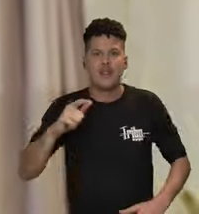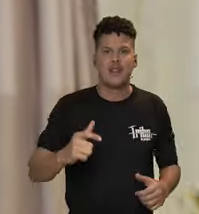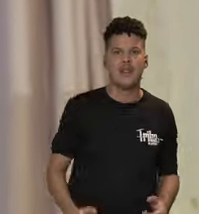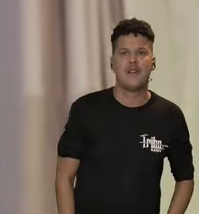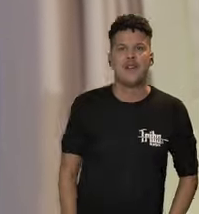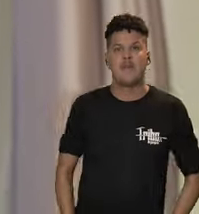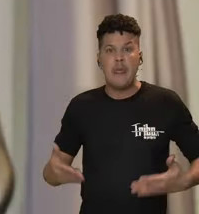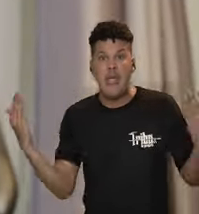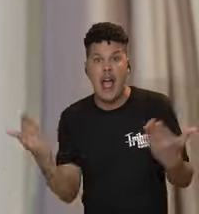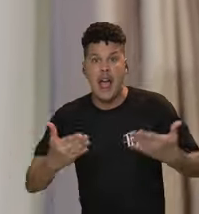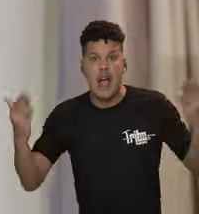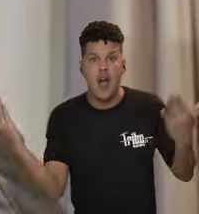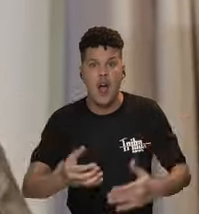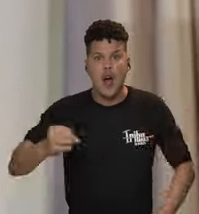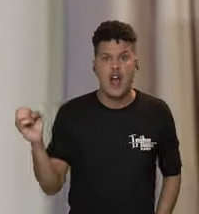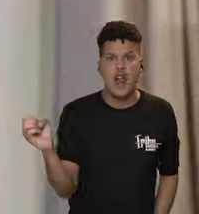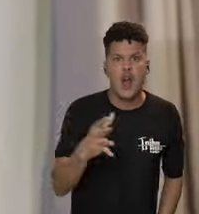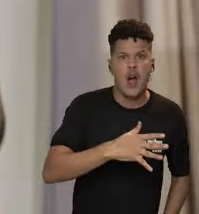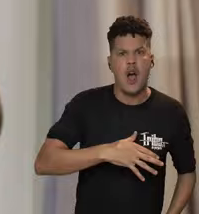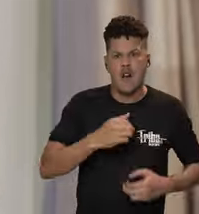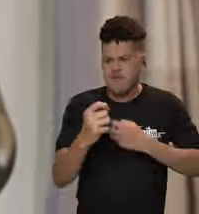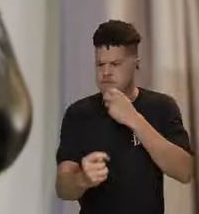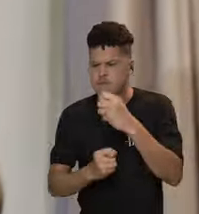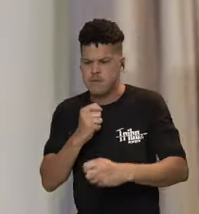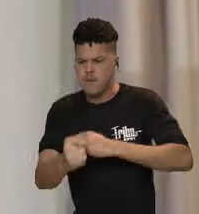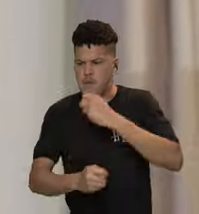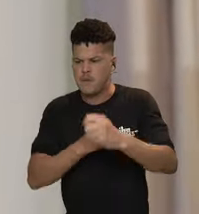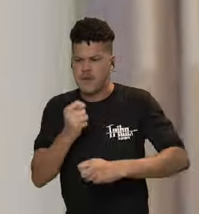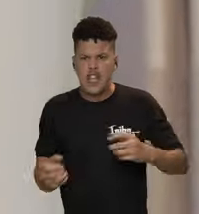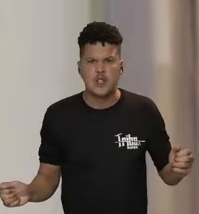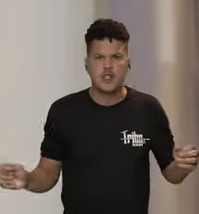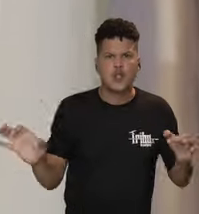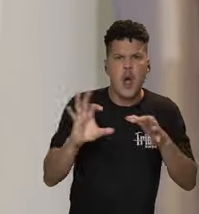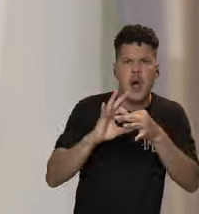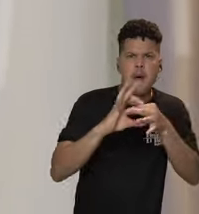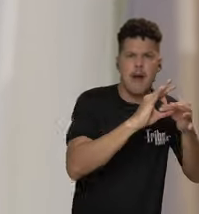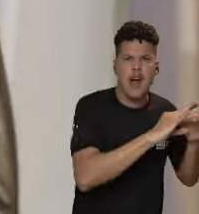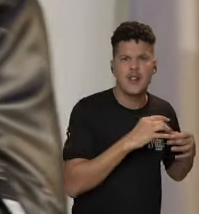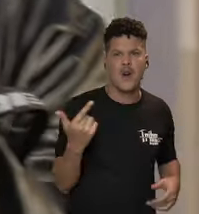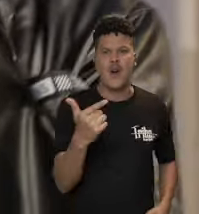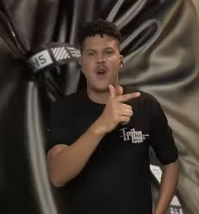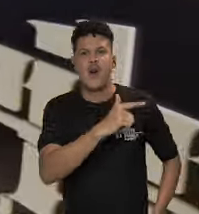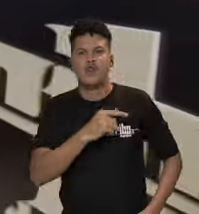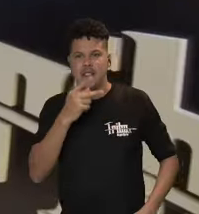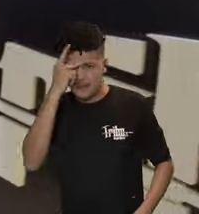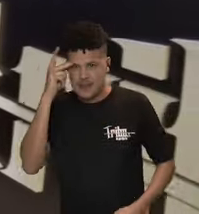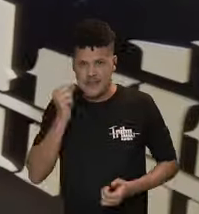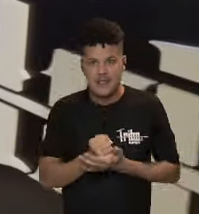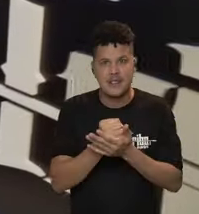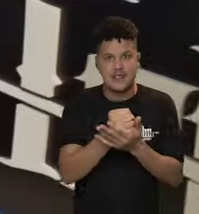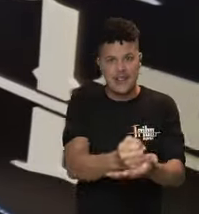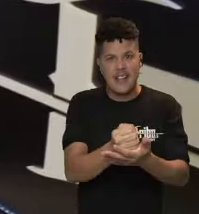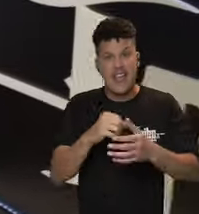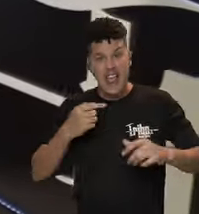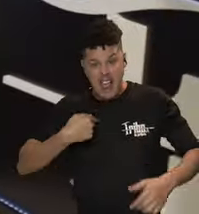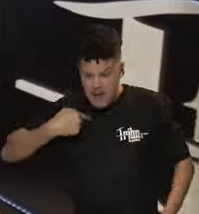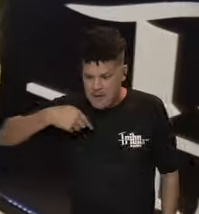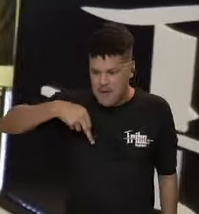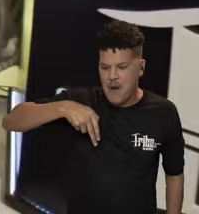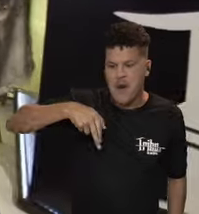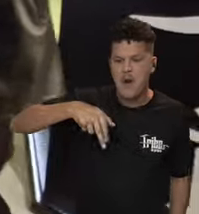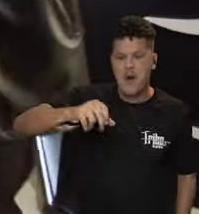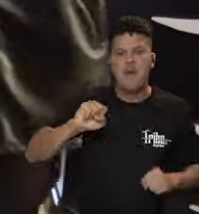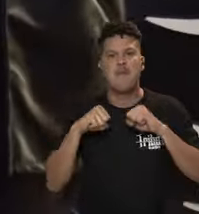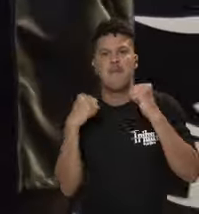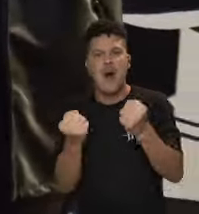só. Agora com novos negócios, só. E somando com outros sós. O que passou não tem remorso, não. E vou dando um passo que posso.